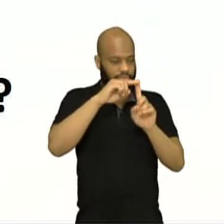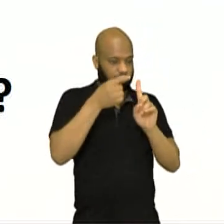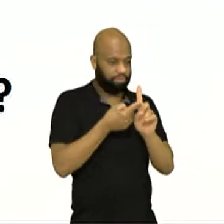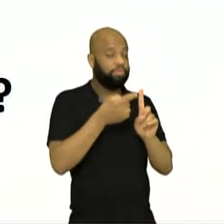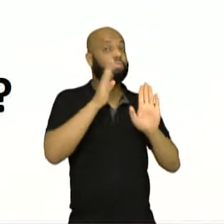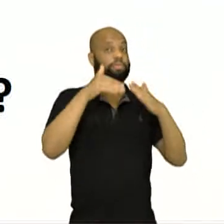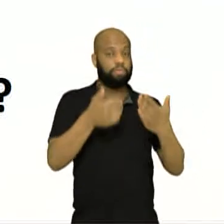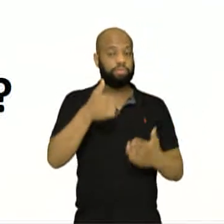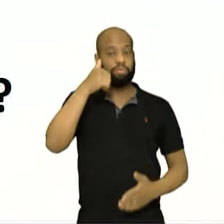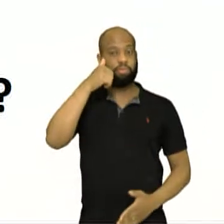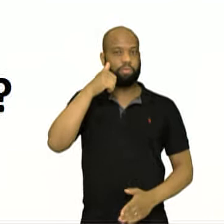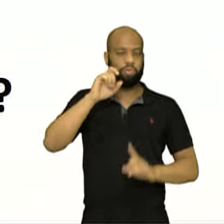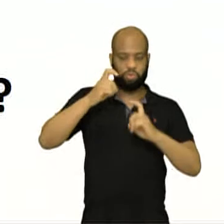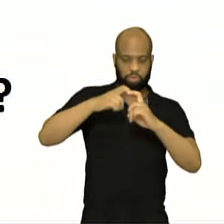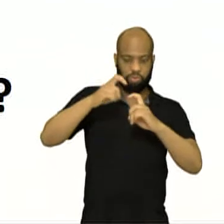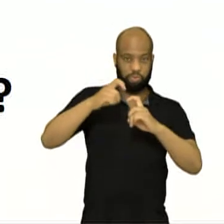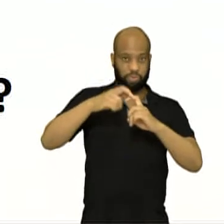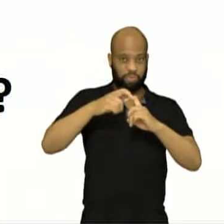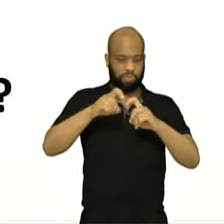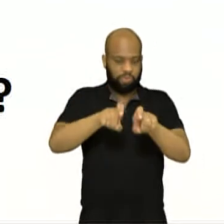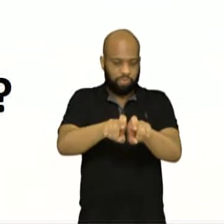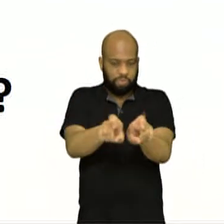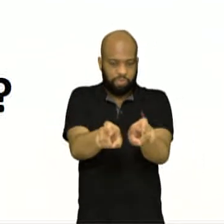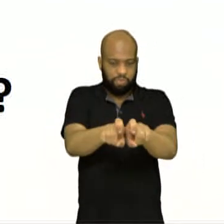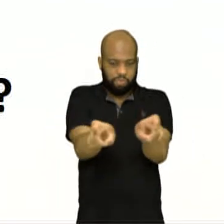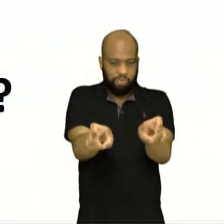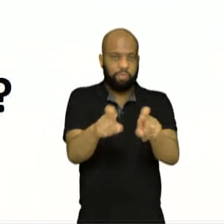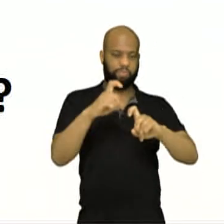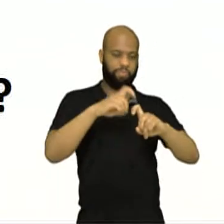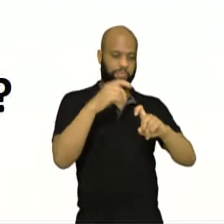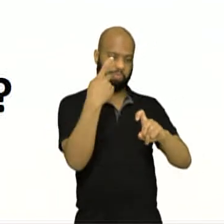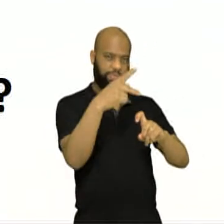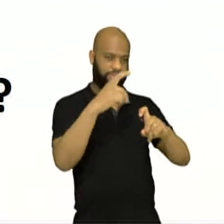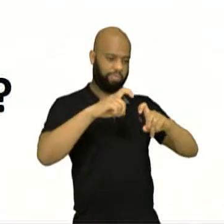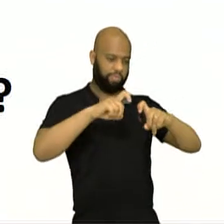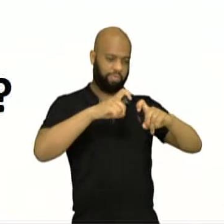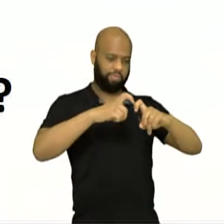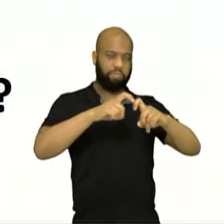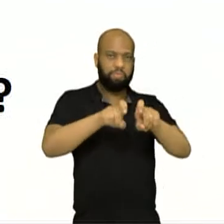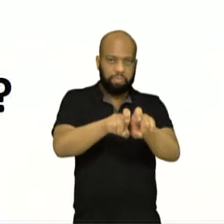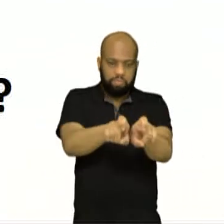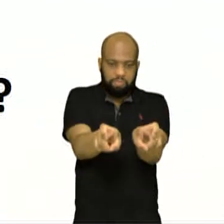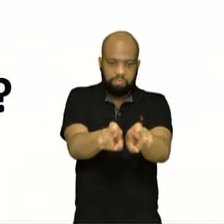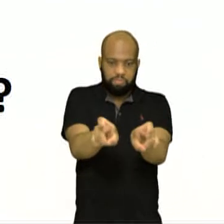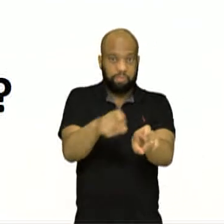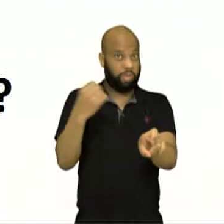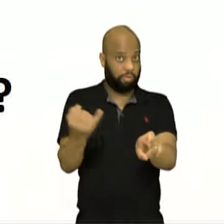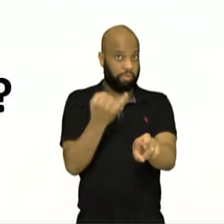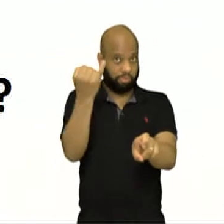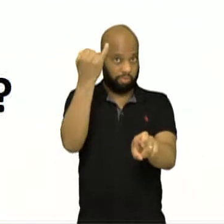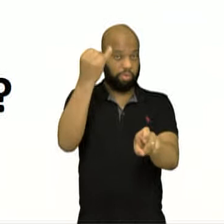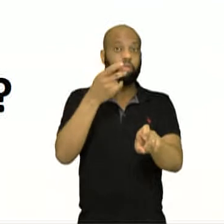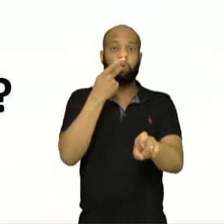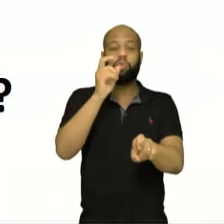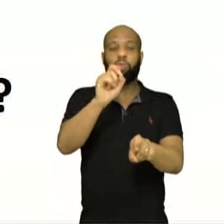médico ginecologista, e isso é sempre importante ter esse acompanhamento médico, né, durante todo esse processo, orientou que